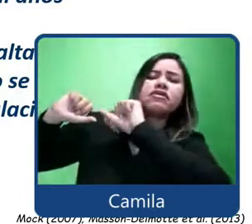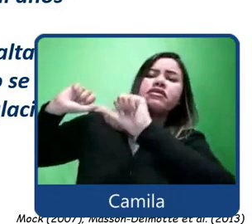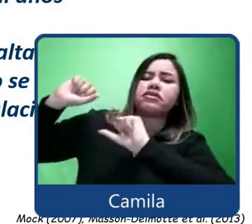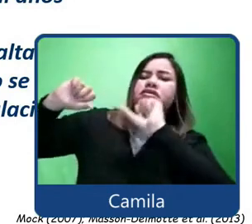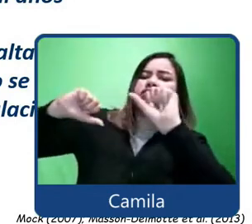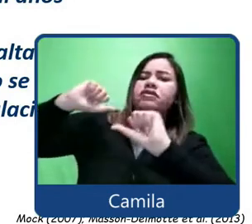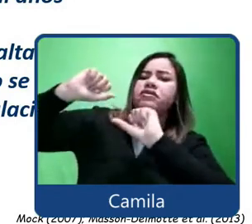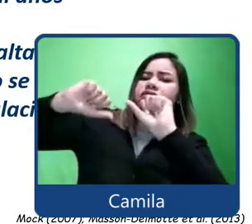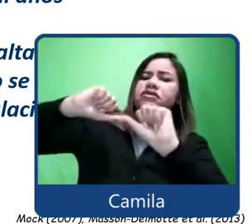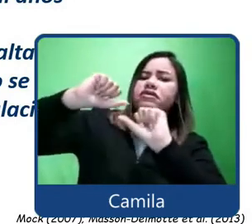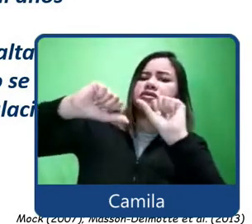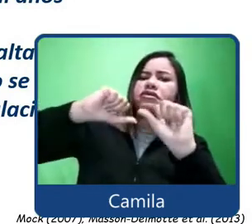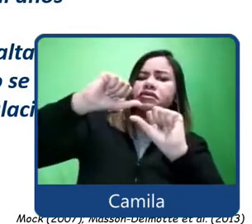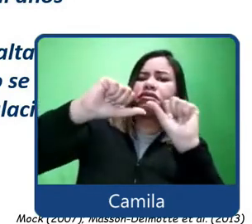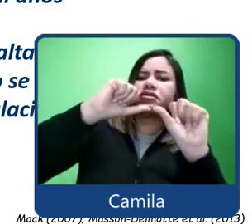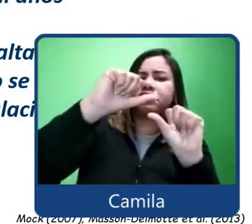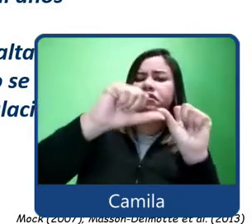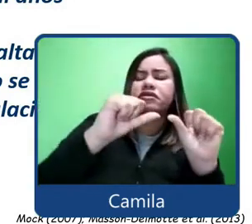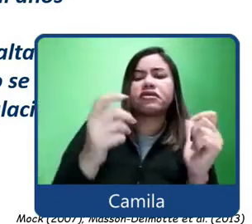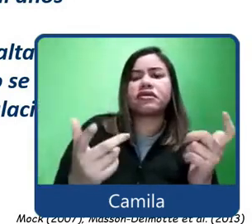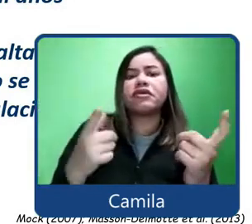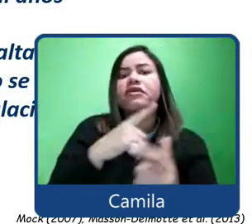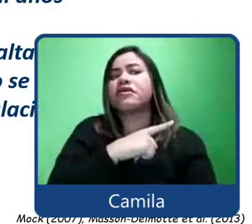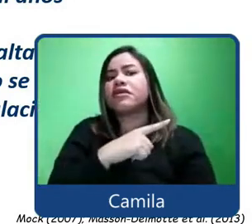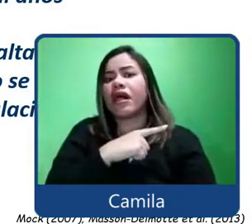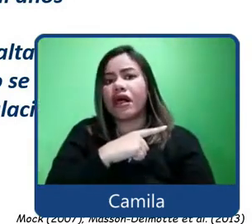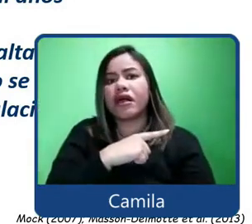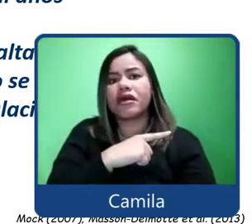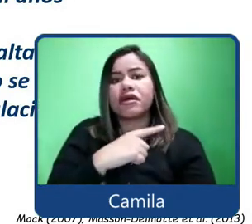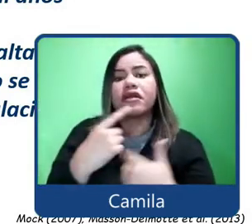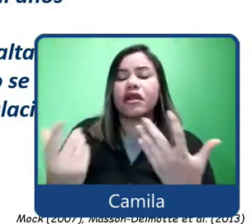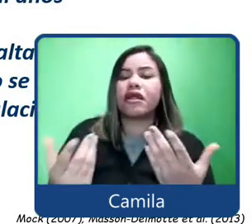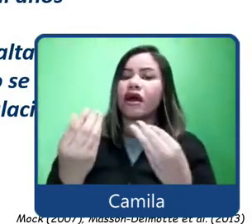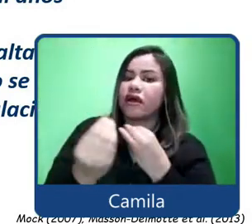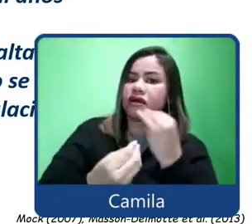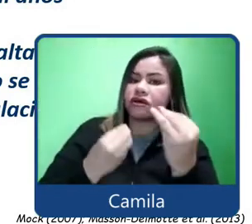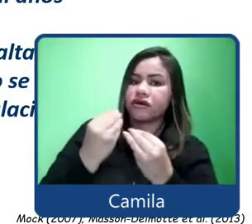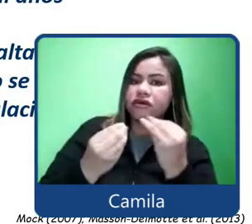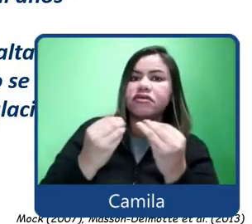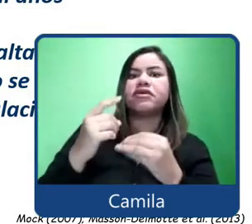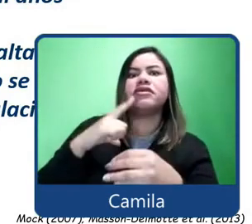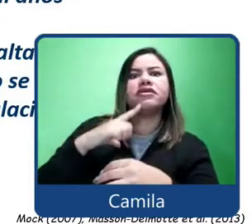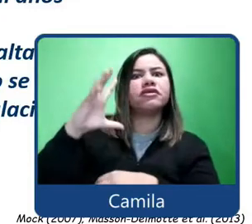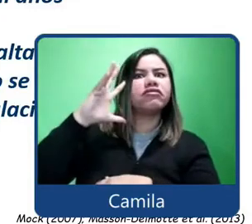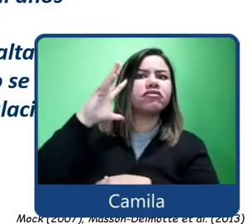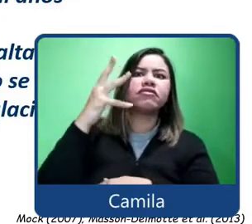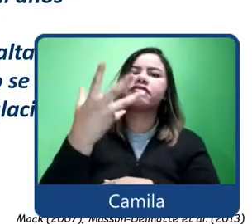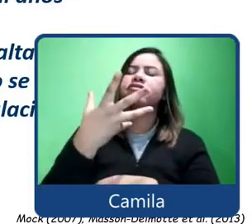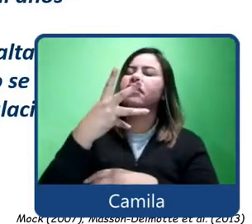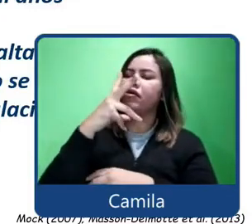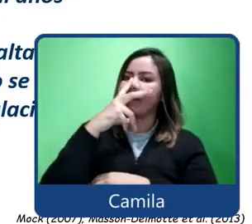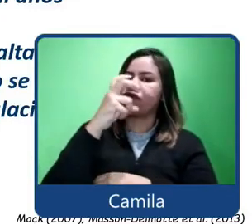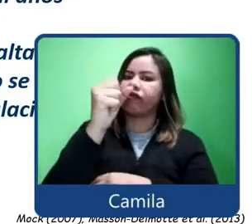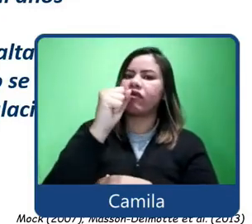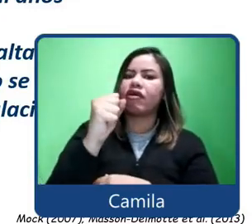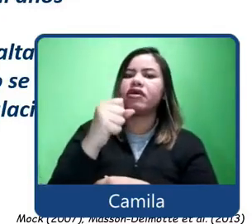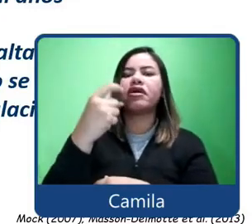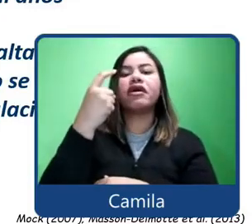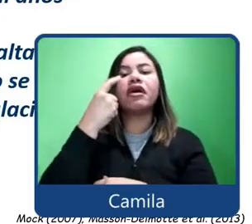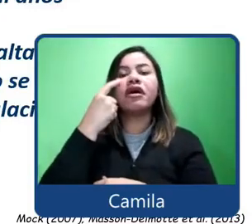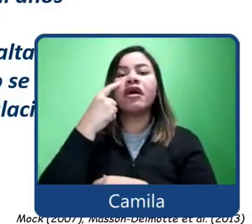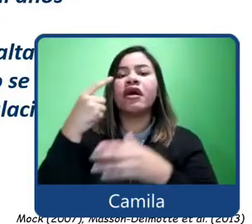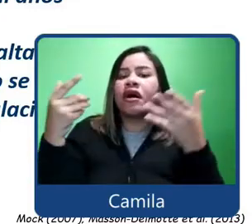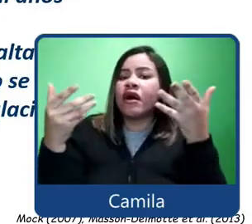e os interglaciais. E ali nós tínhamos forçantes climáticas muito intensas. Vejam que hoje nós temos